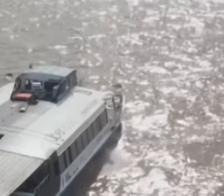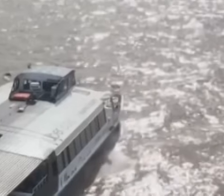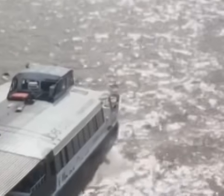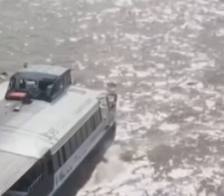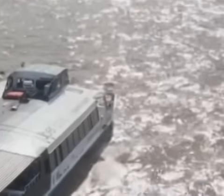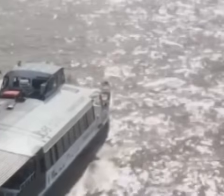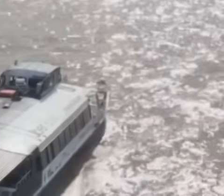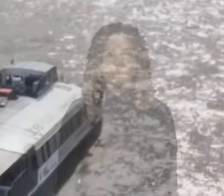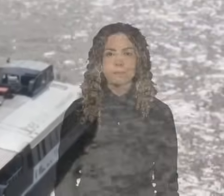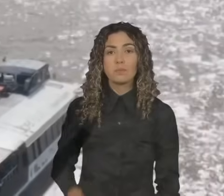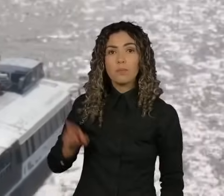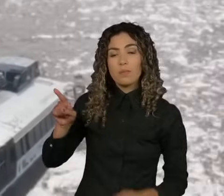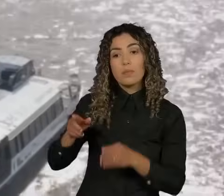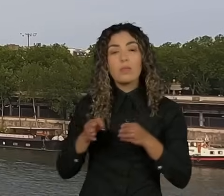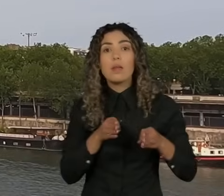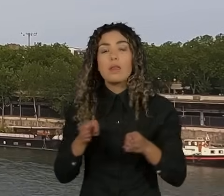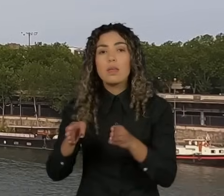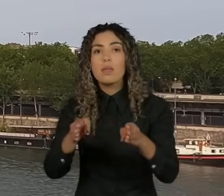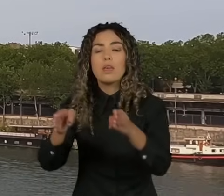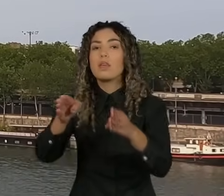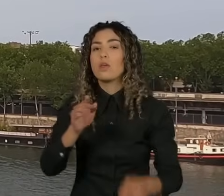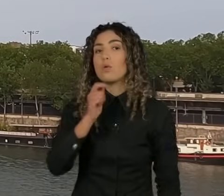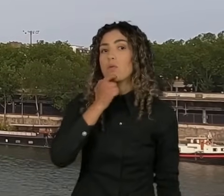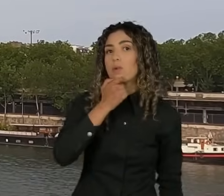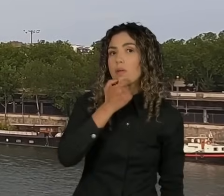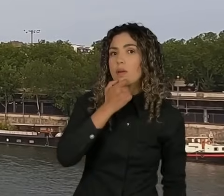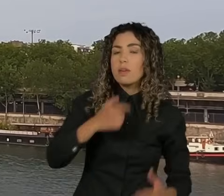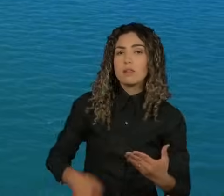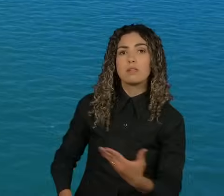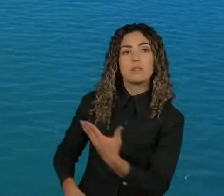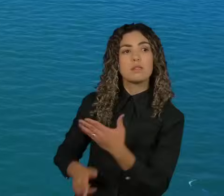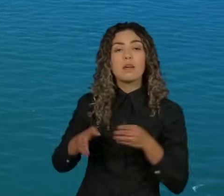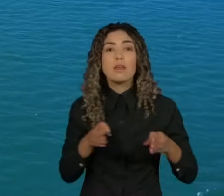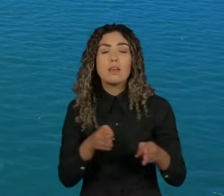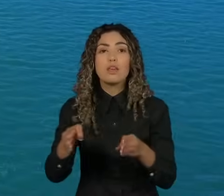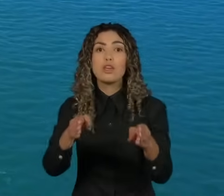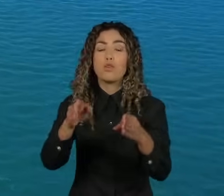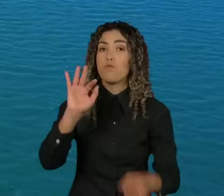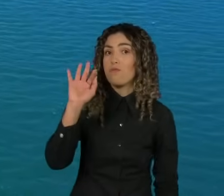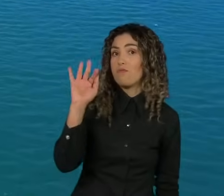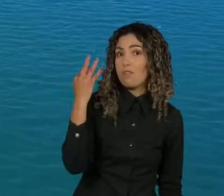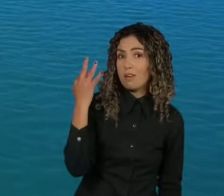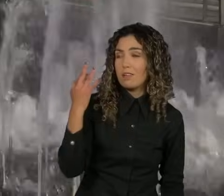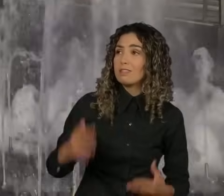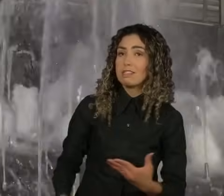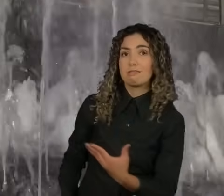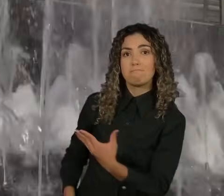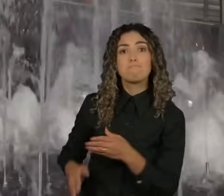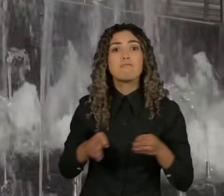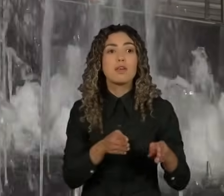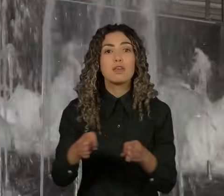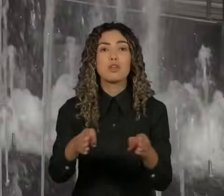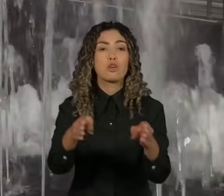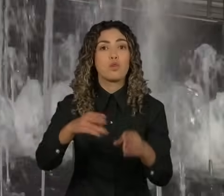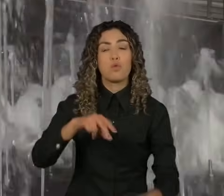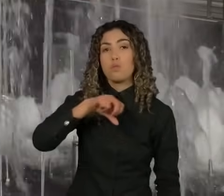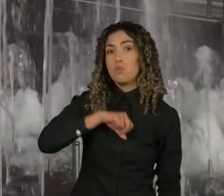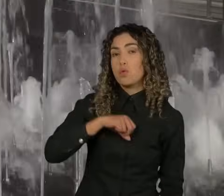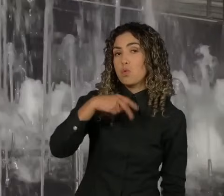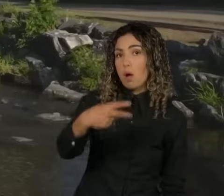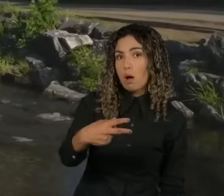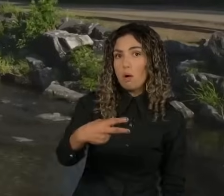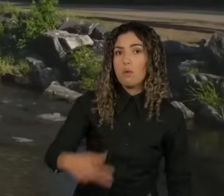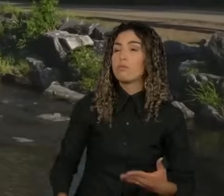Rio Tâmisa, Londres. Rio Sena, Paris. Rio Tejo, Portugal. Rio Chogyechon,